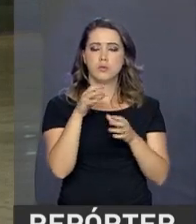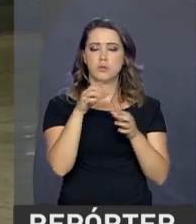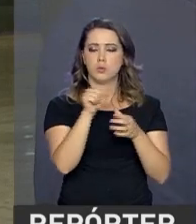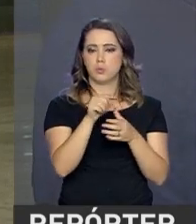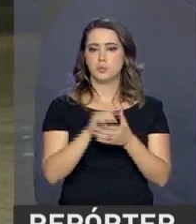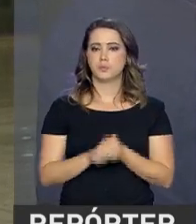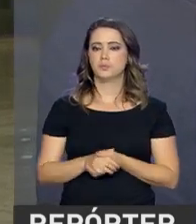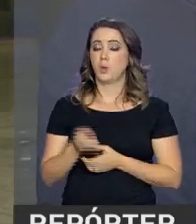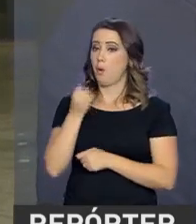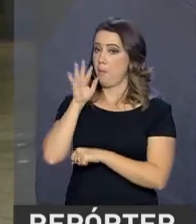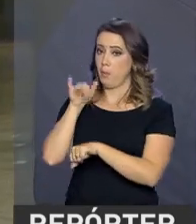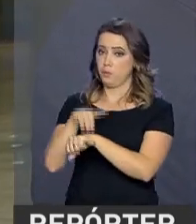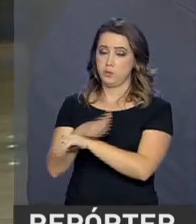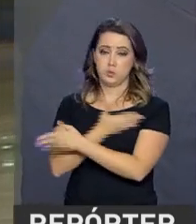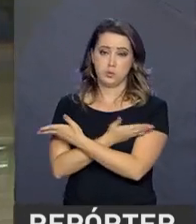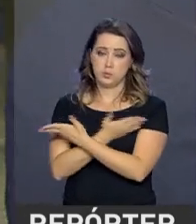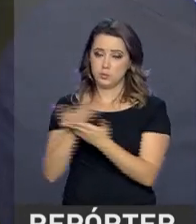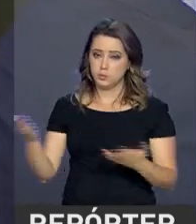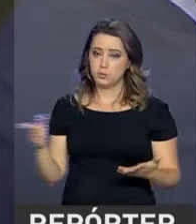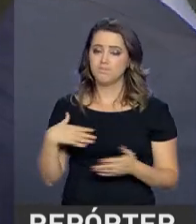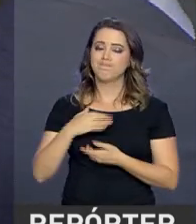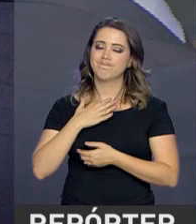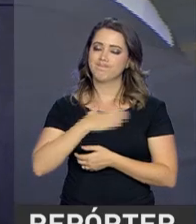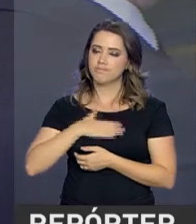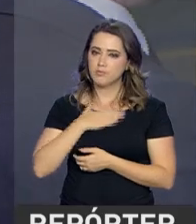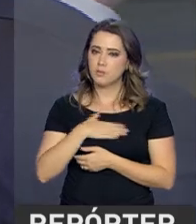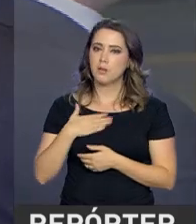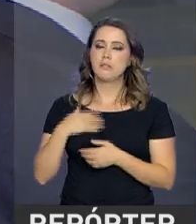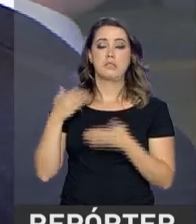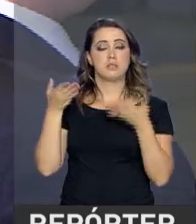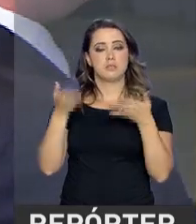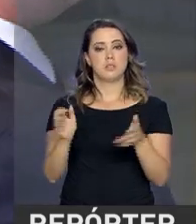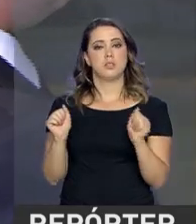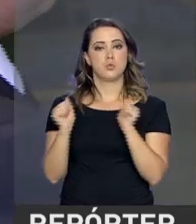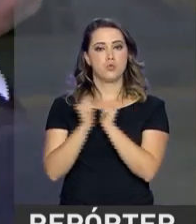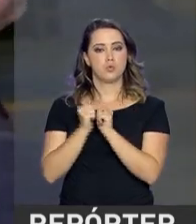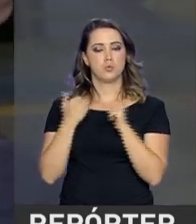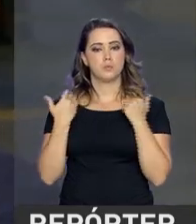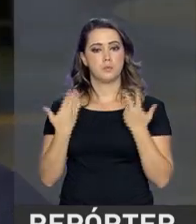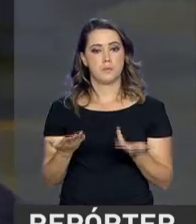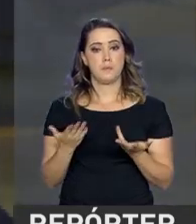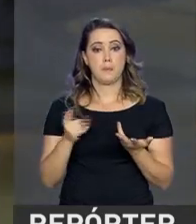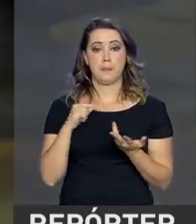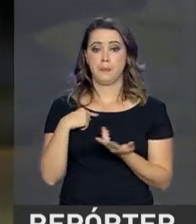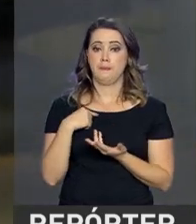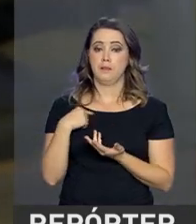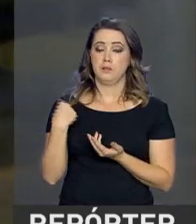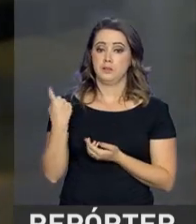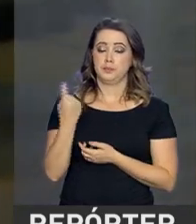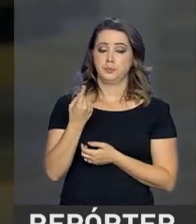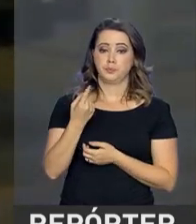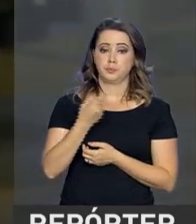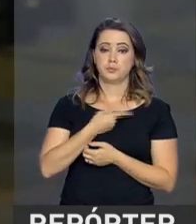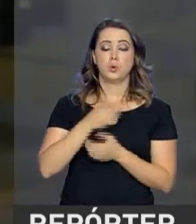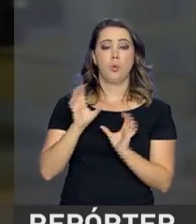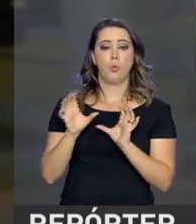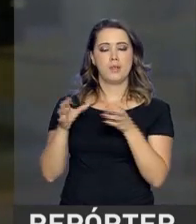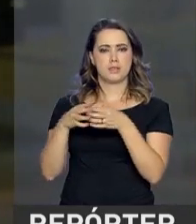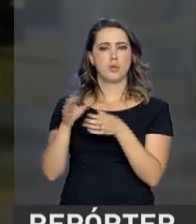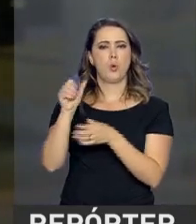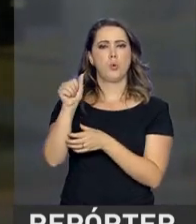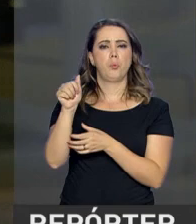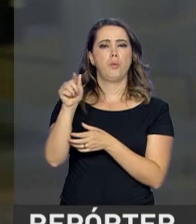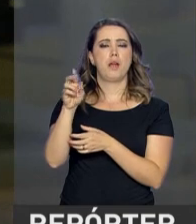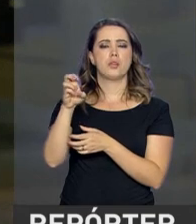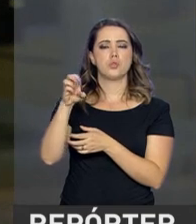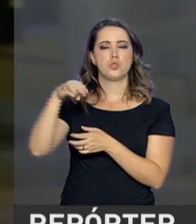noite ao todo está todo mundo prazer satisfação grande estar com vocês enfim acho que a agência nacional grande passo no sentido